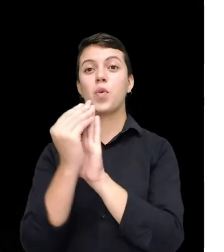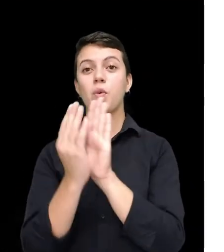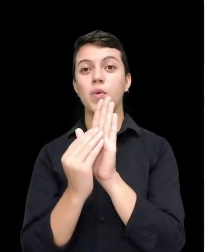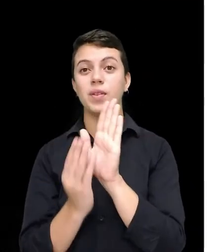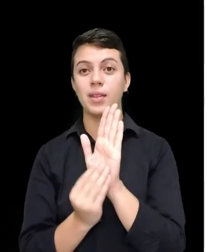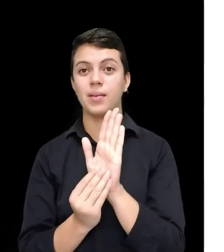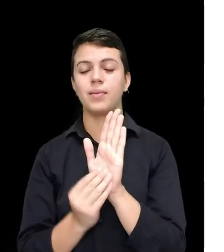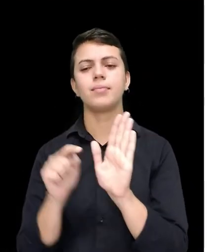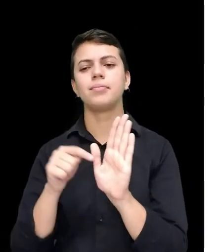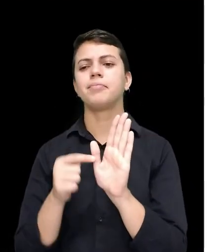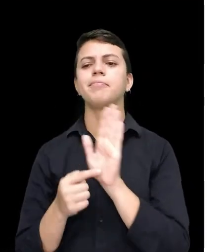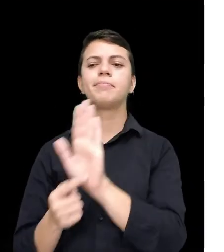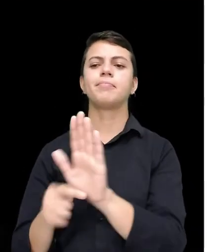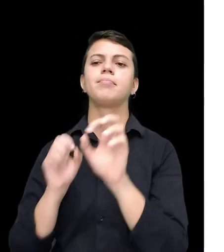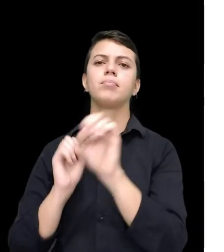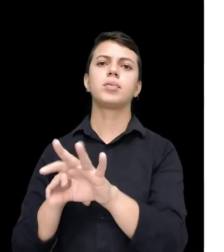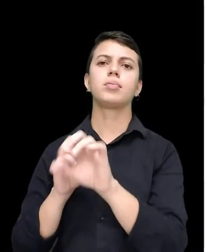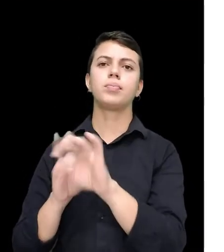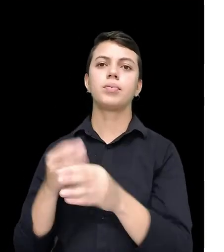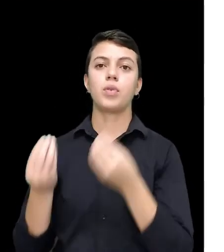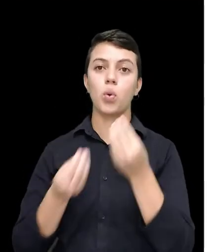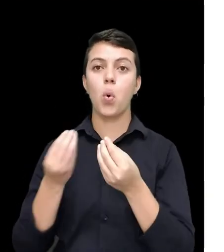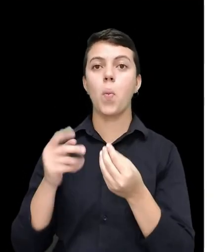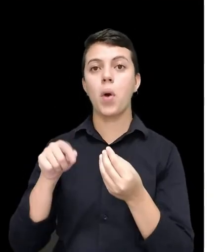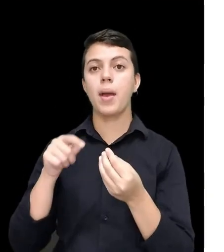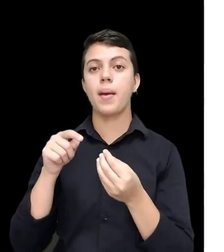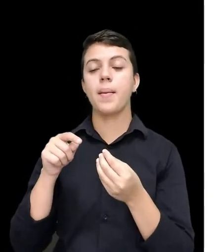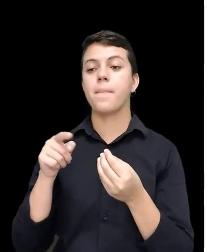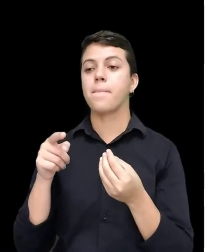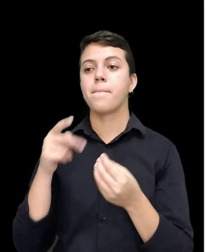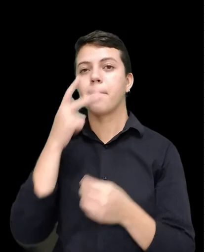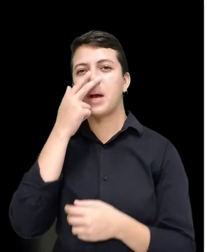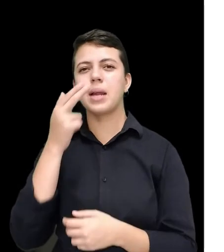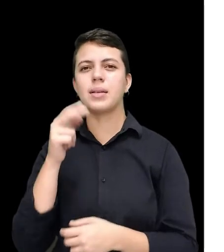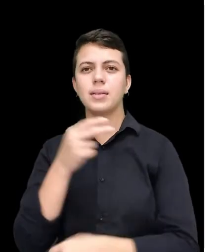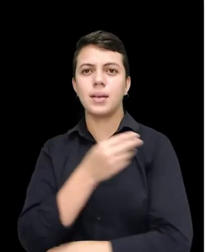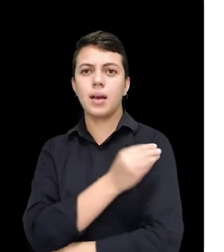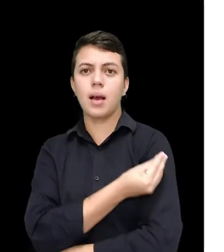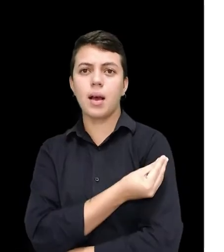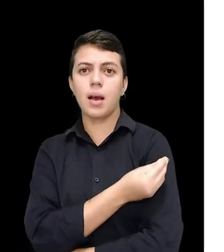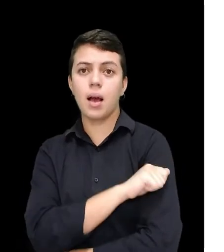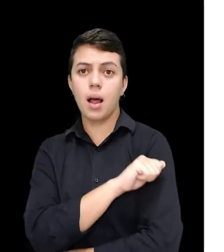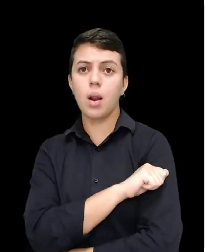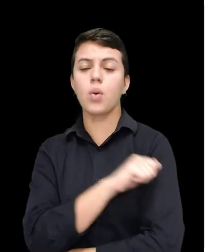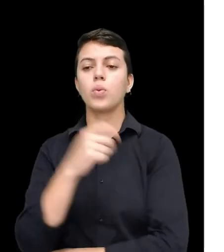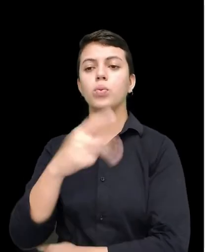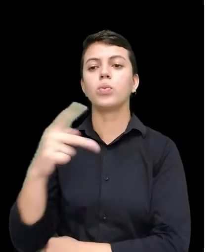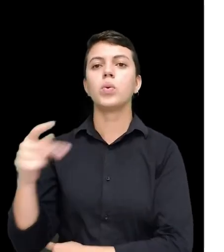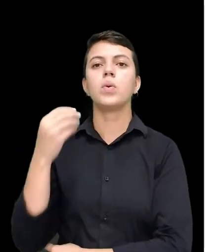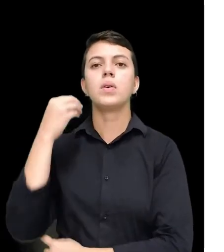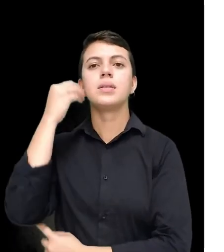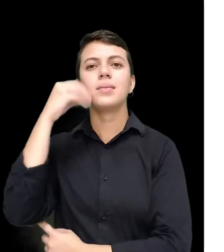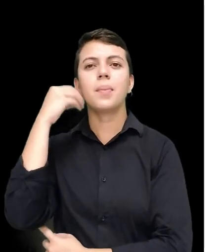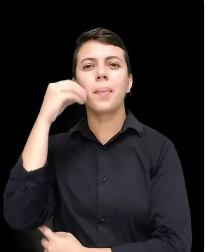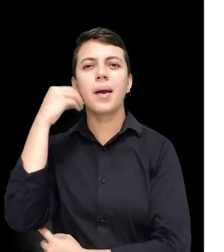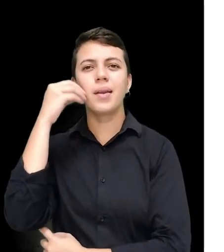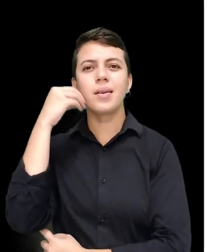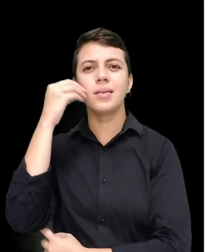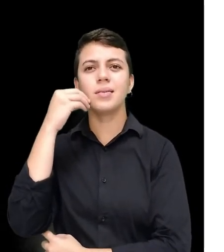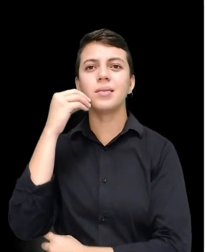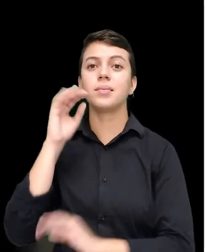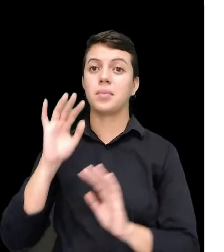de ensino são estabelecidos em função das experiências já, né? Já que a gente vê a diferença